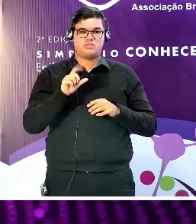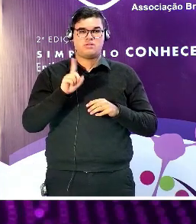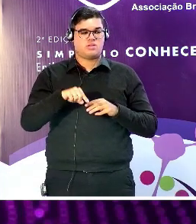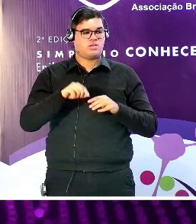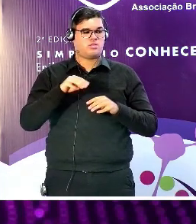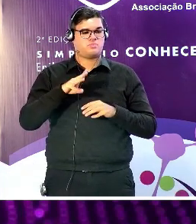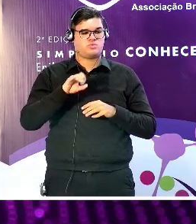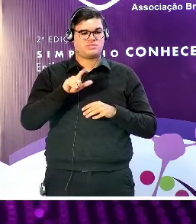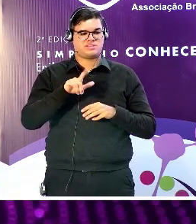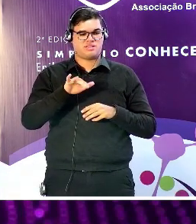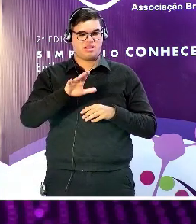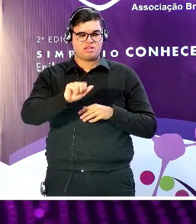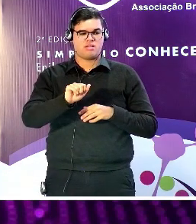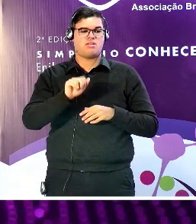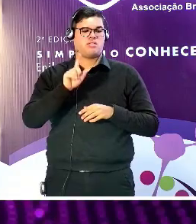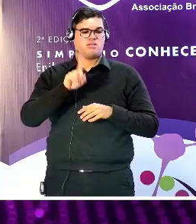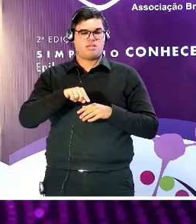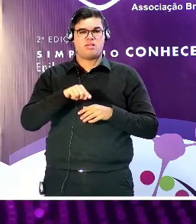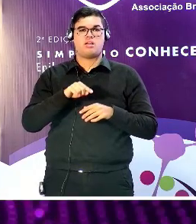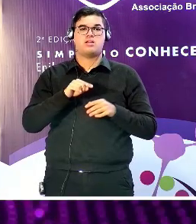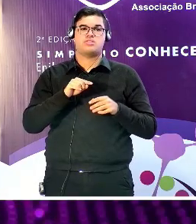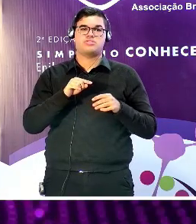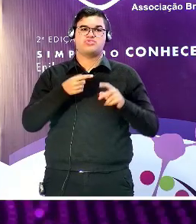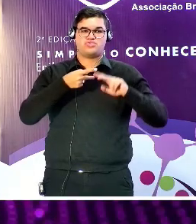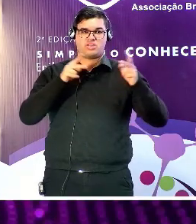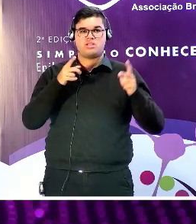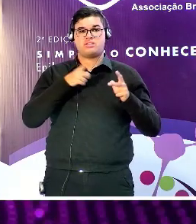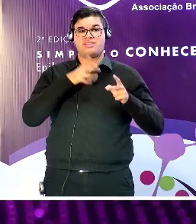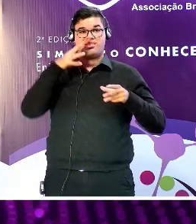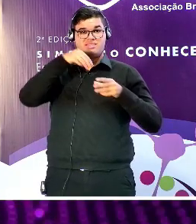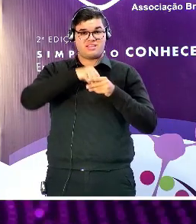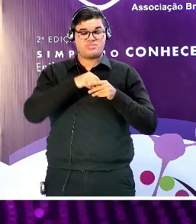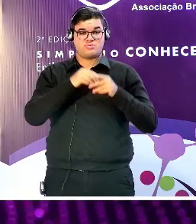de genes que coexistem no mesmo neurônio.